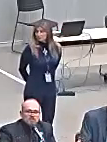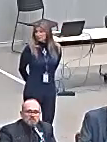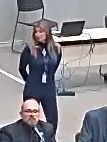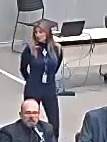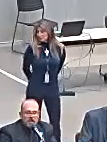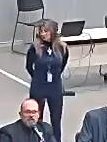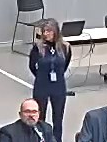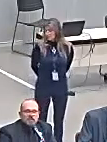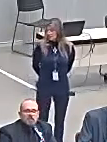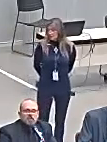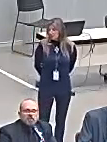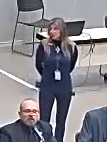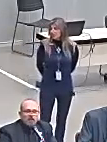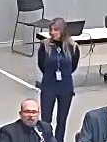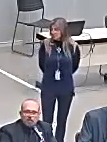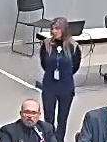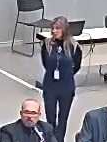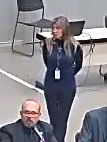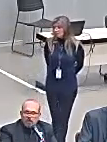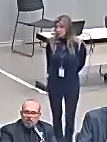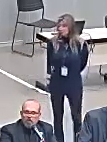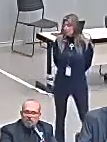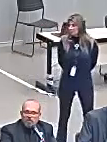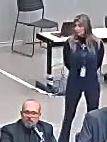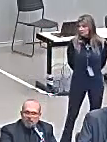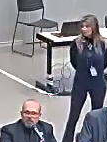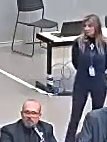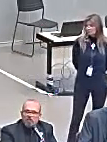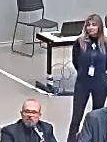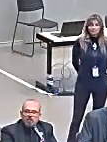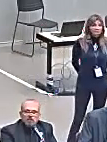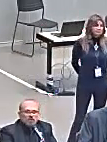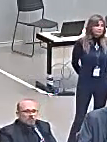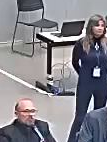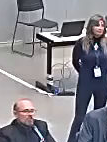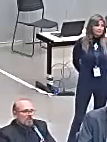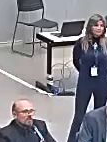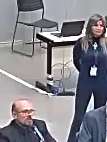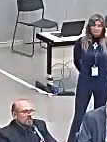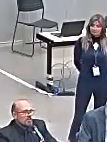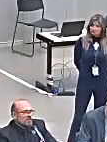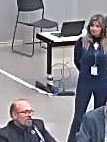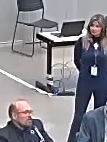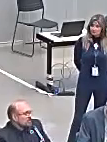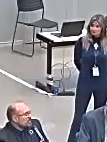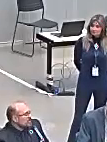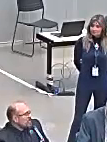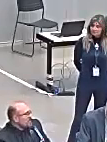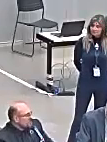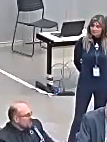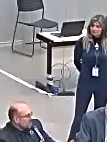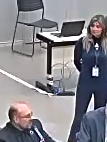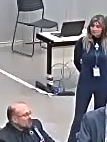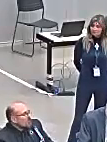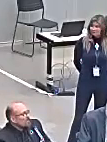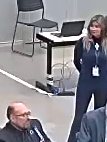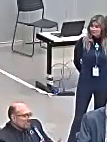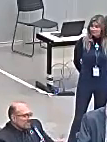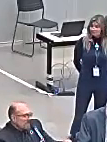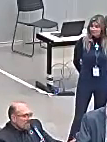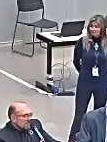do Estado de Minas Gerais a eu como membro da comissão nós nos colocamos à disposição para irmos no